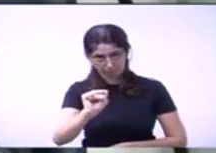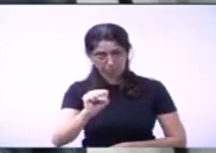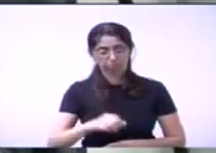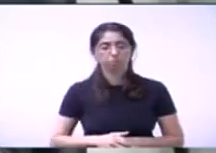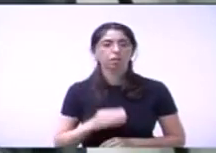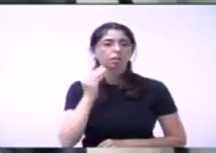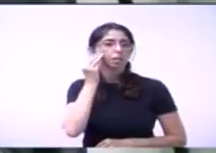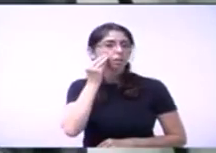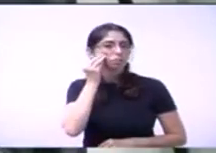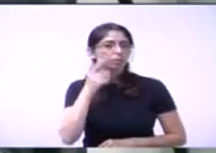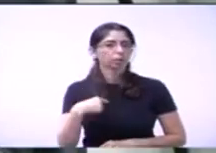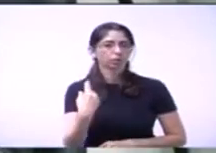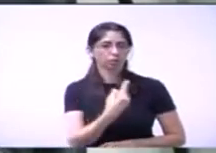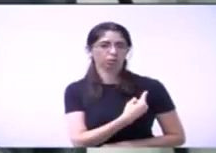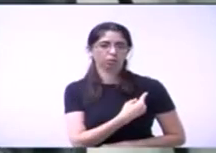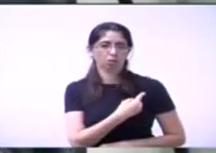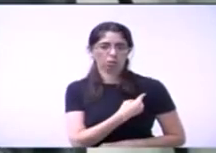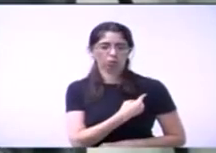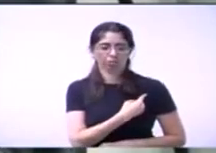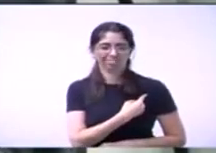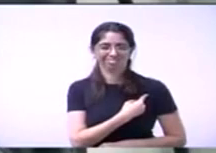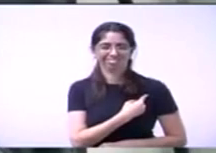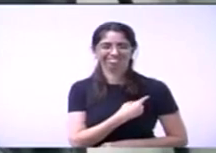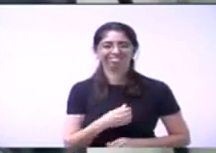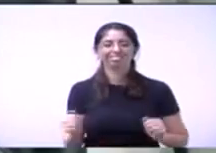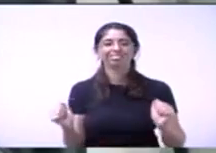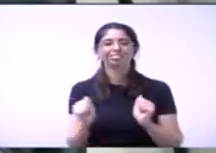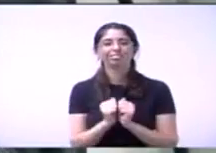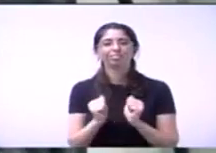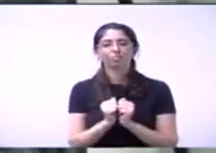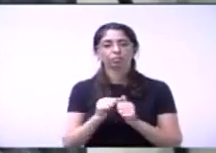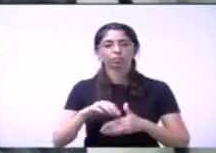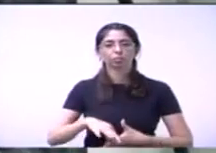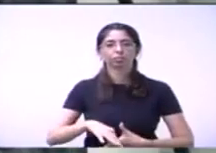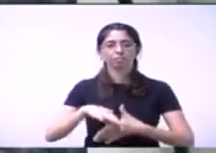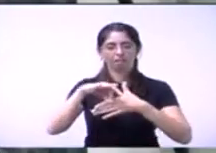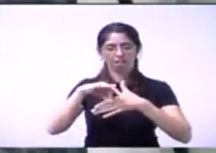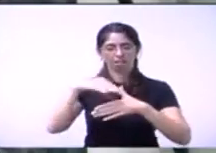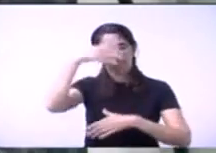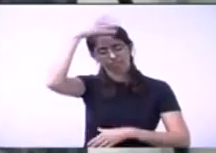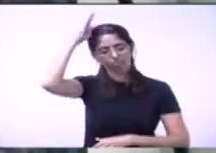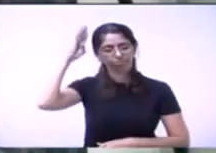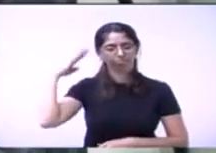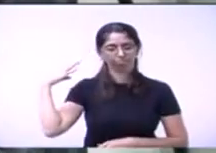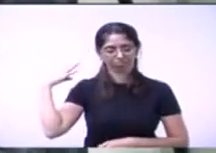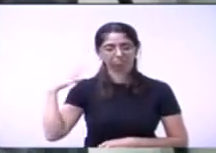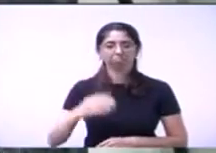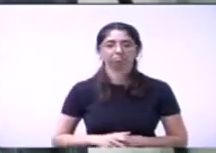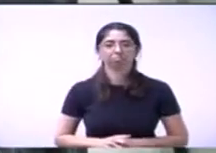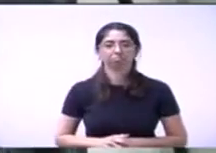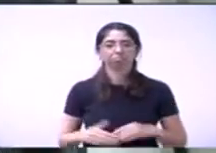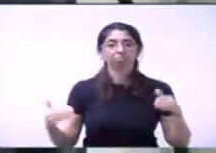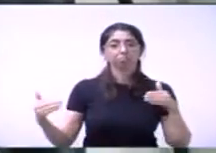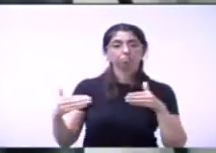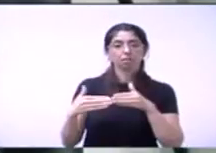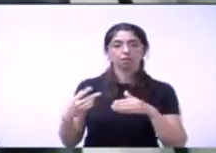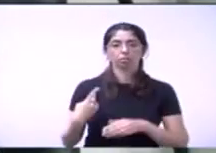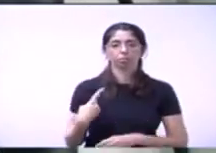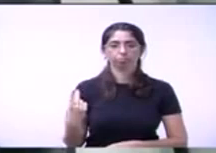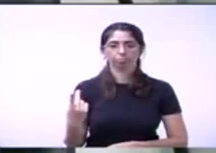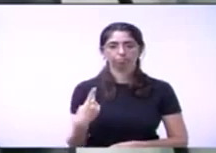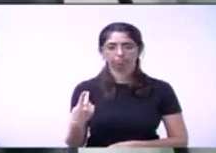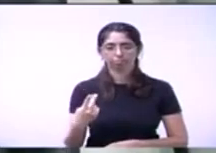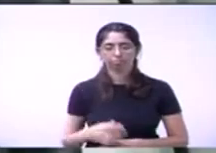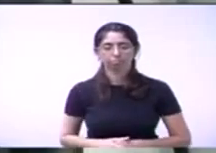nossa líder, Ângela Duarte, de ser líder de governo. Então, querendo ou não, em